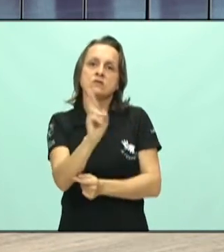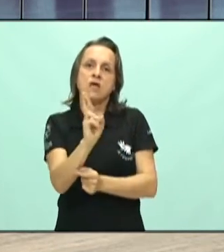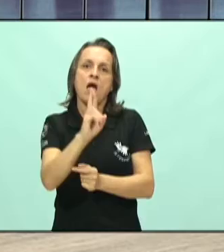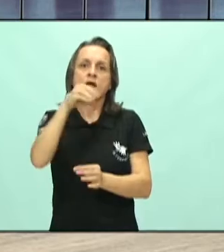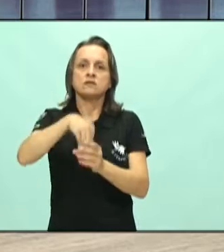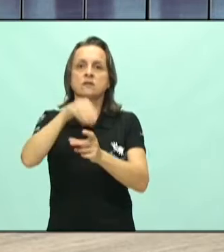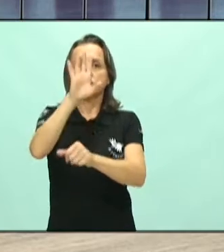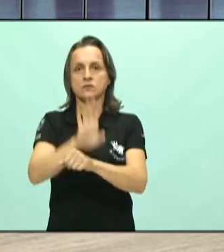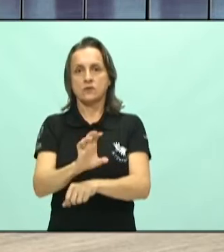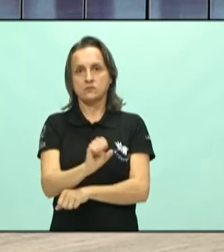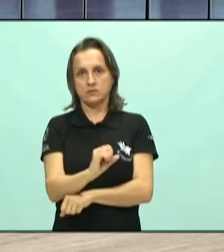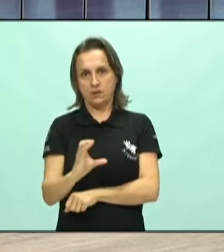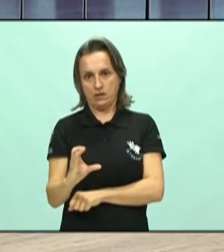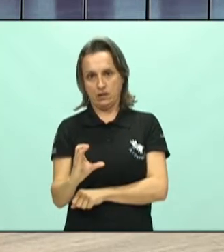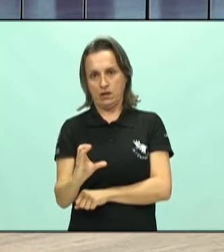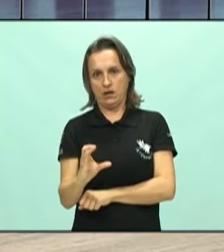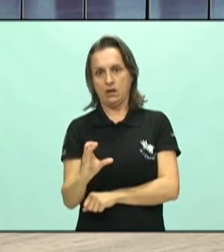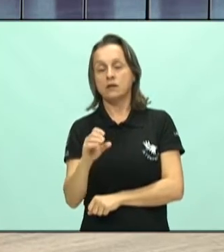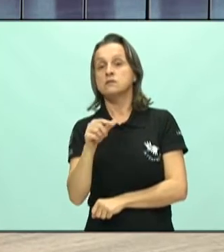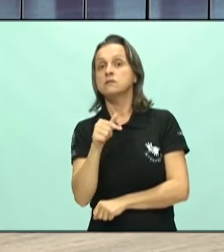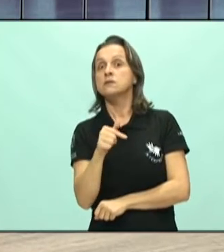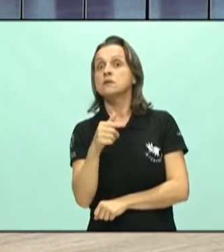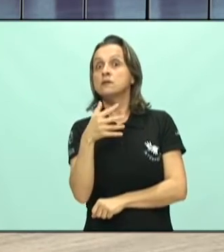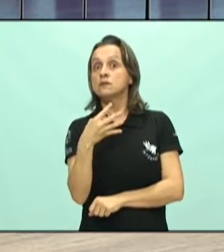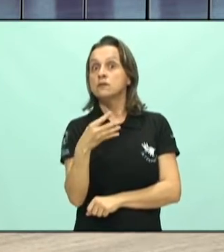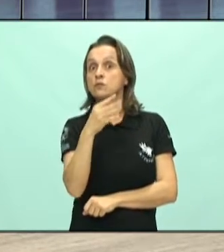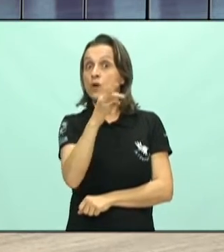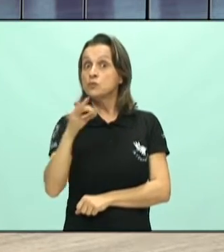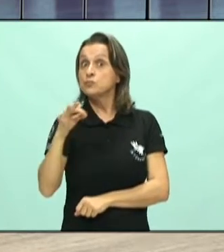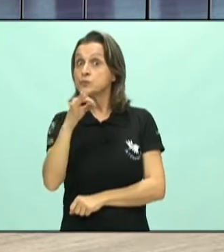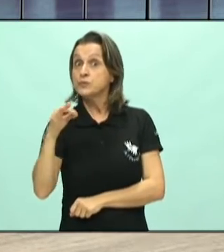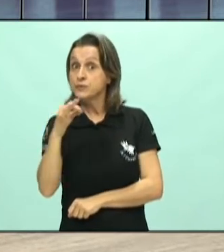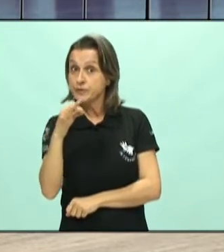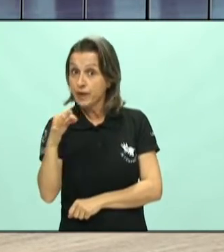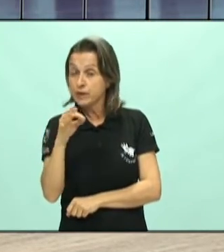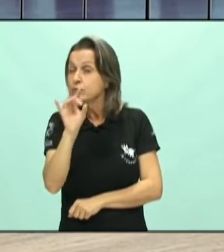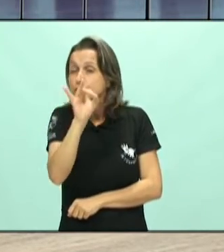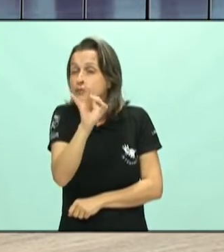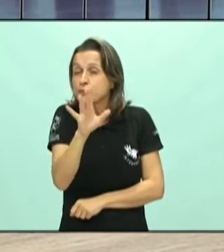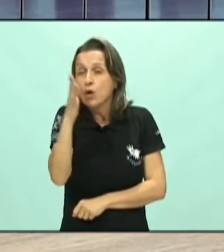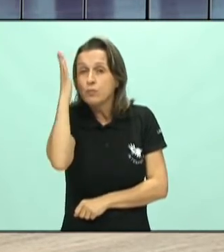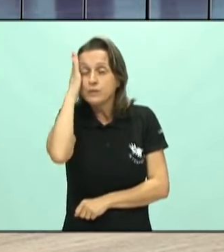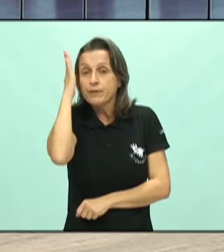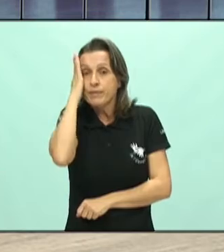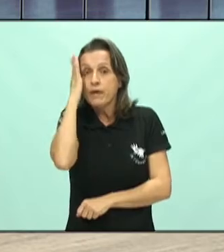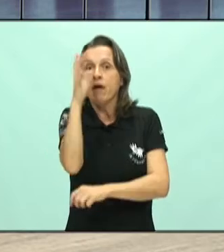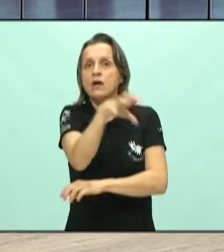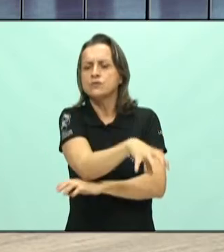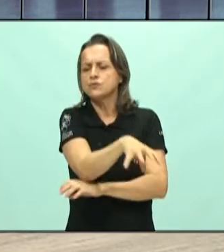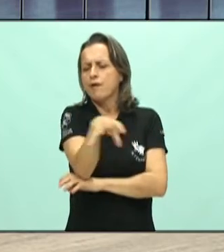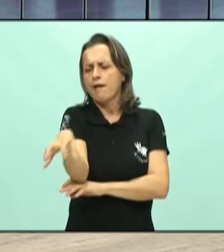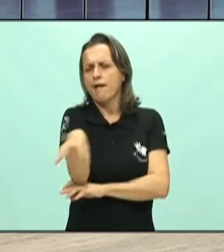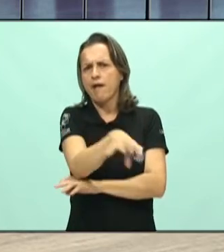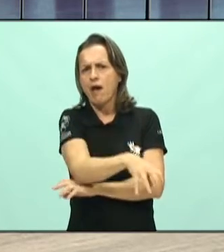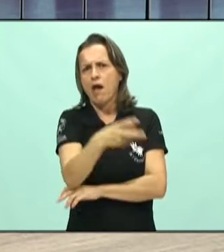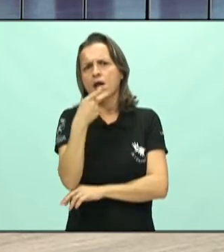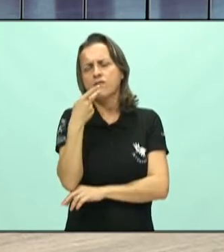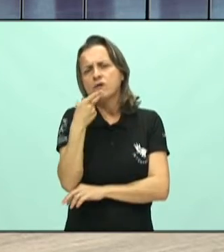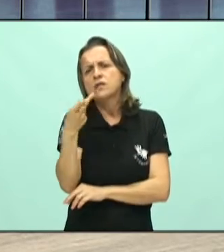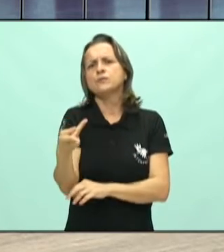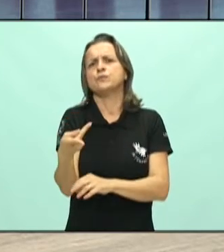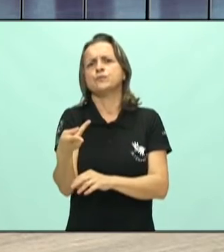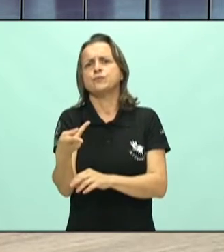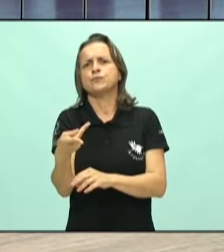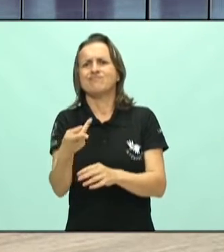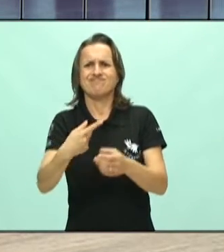Catarina. E 74% desses 52 bilhões, só para ter uma ideia, são de cargas, isso falando em comércio exterior, que nem